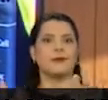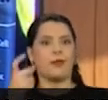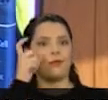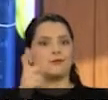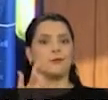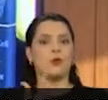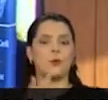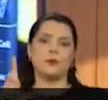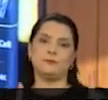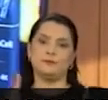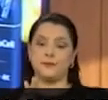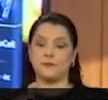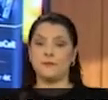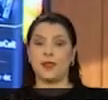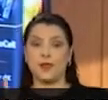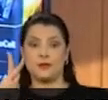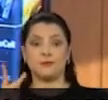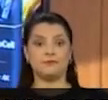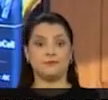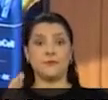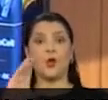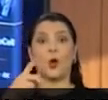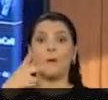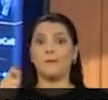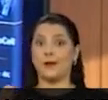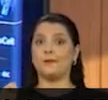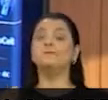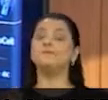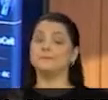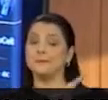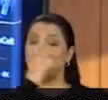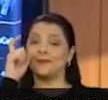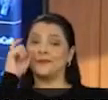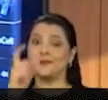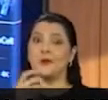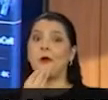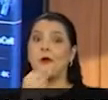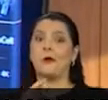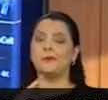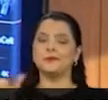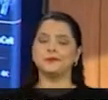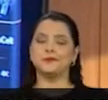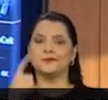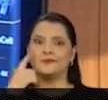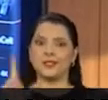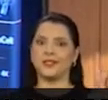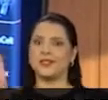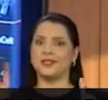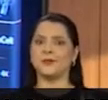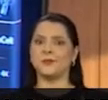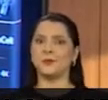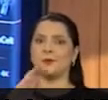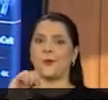o aparelho com a black friday na mesma época da copa do mundo para muita gente é uma oportunidade para ver um mundial